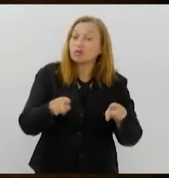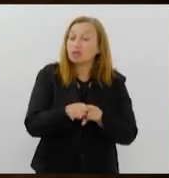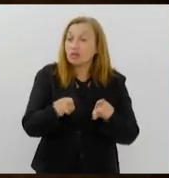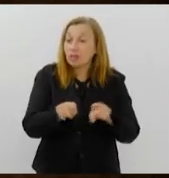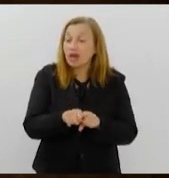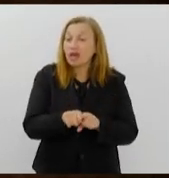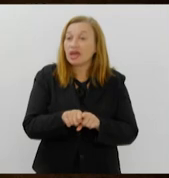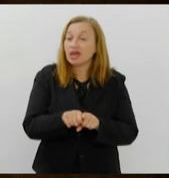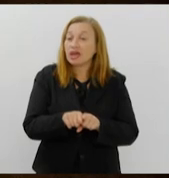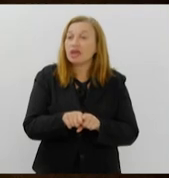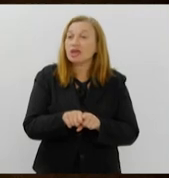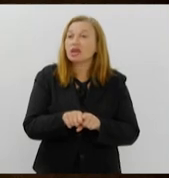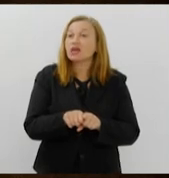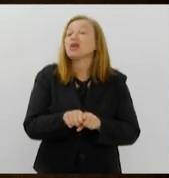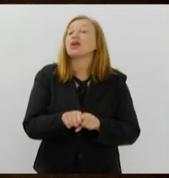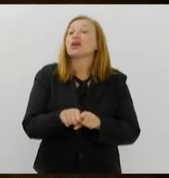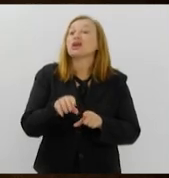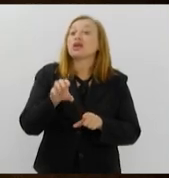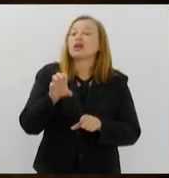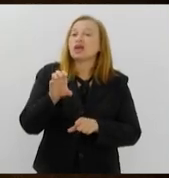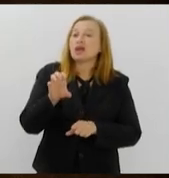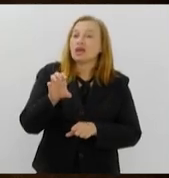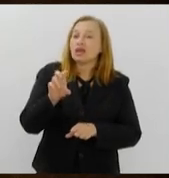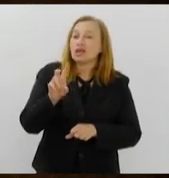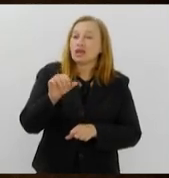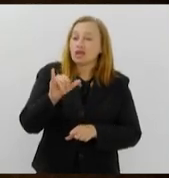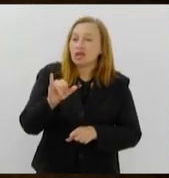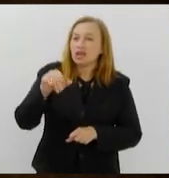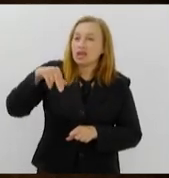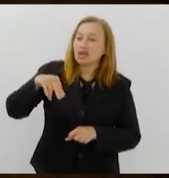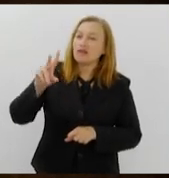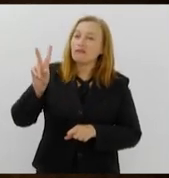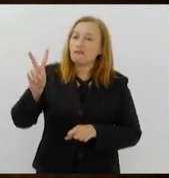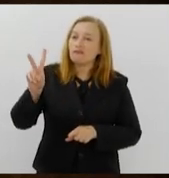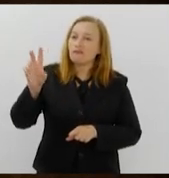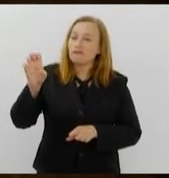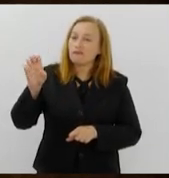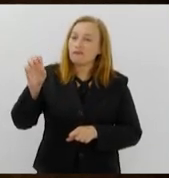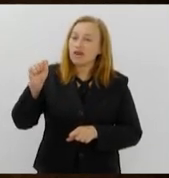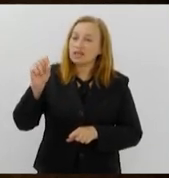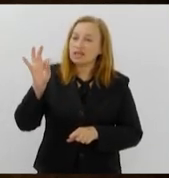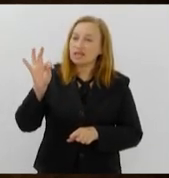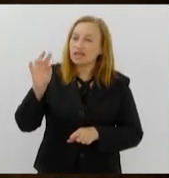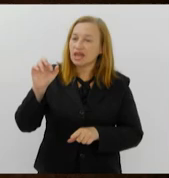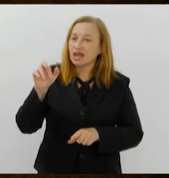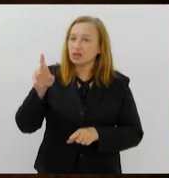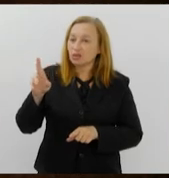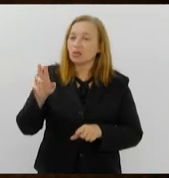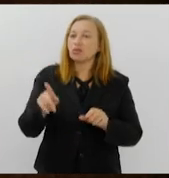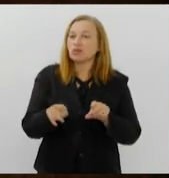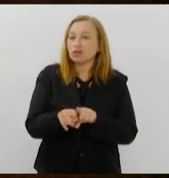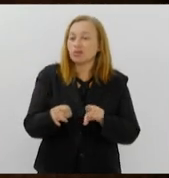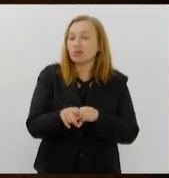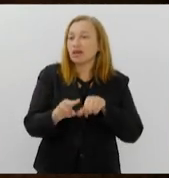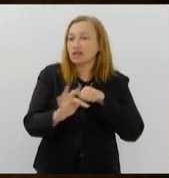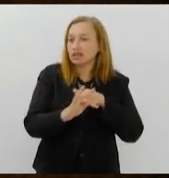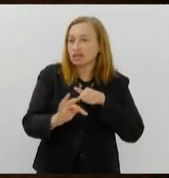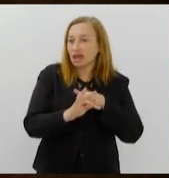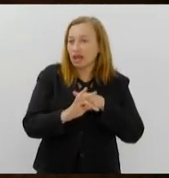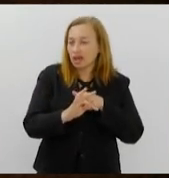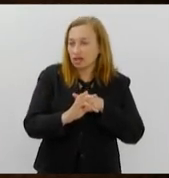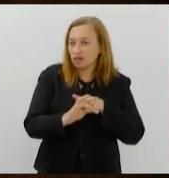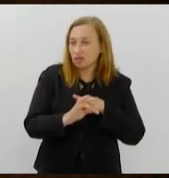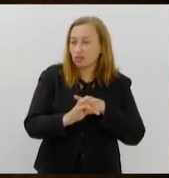técnicos e auxiliares de necrópsia. Pô, Bel, você não vai acreditar. Eu vou me tornar uma pessoa inconveniente no plenário.